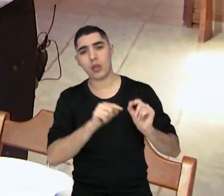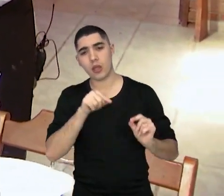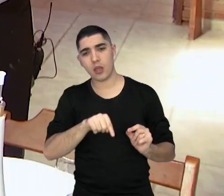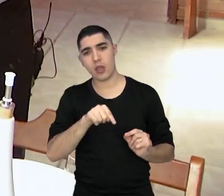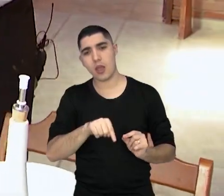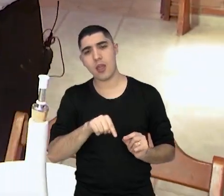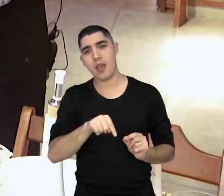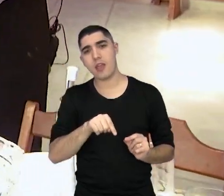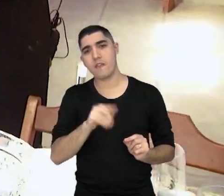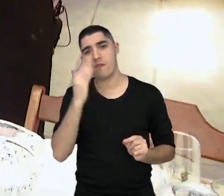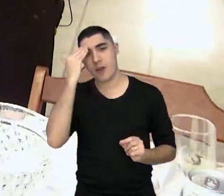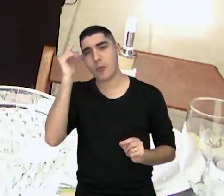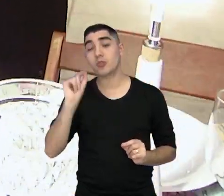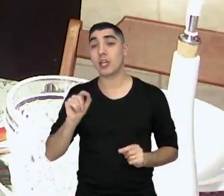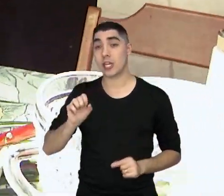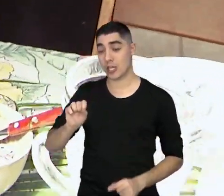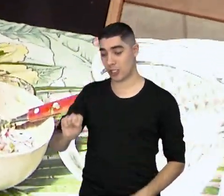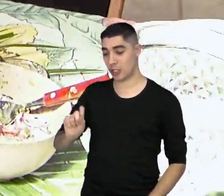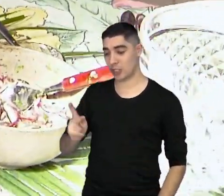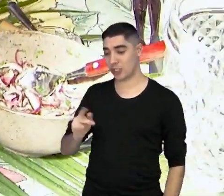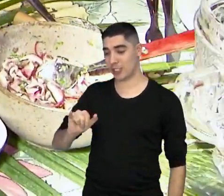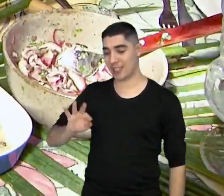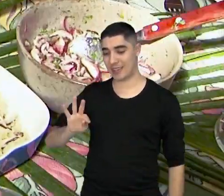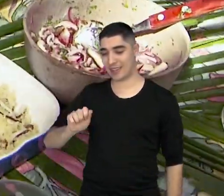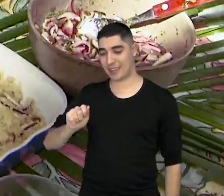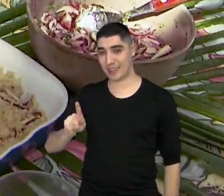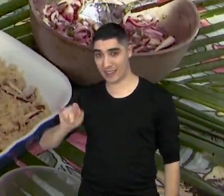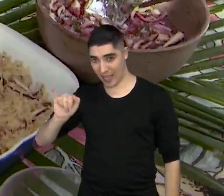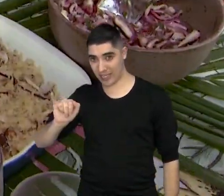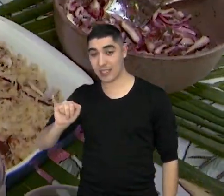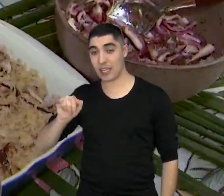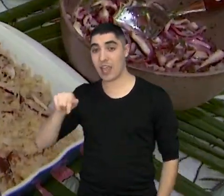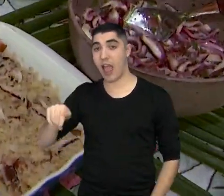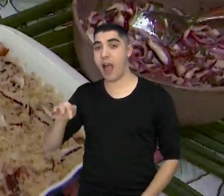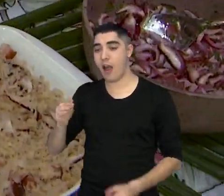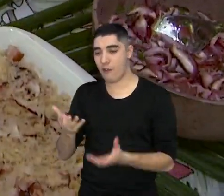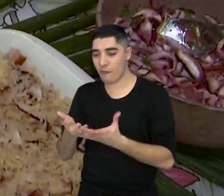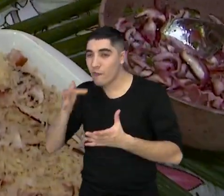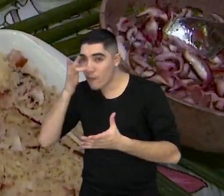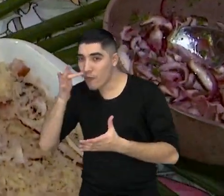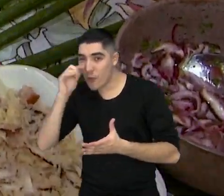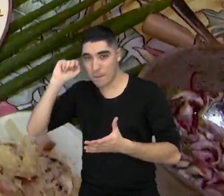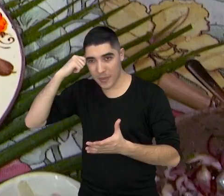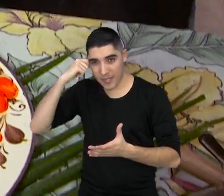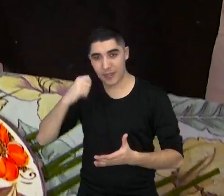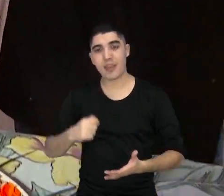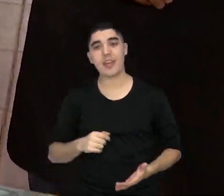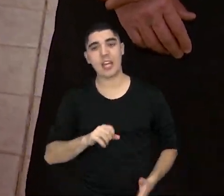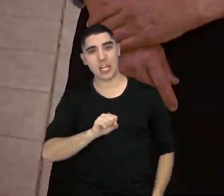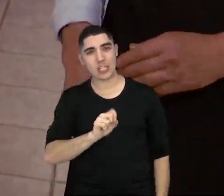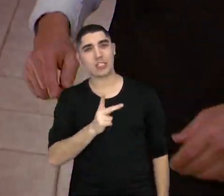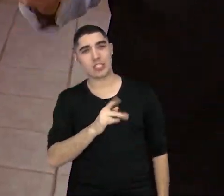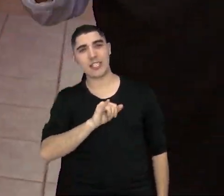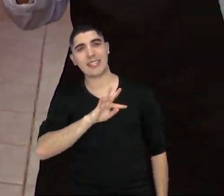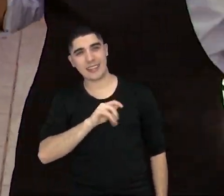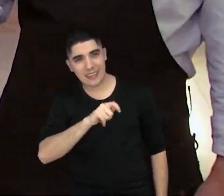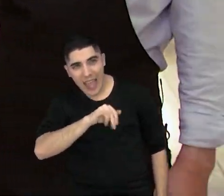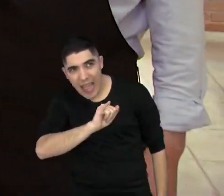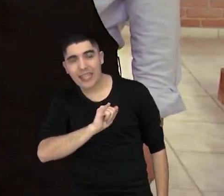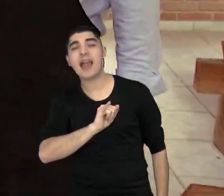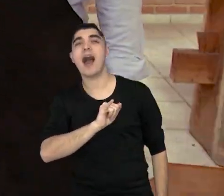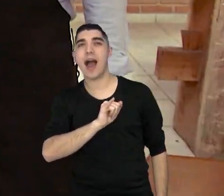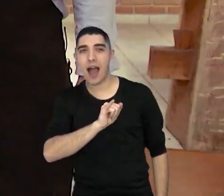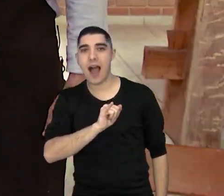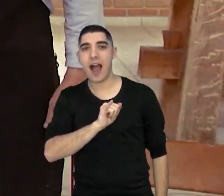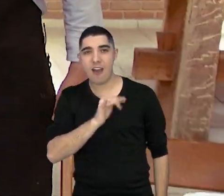O famoso Shiitake do konugi no bafo da folha negra. shiitake do konugi no bafo